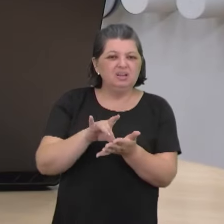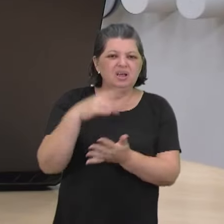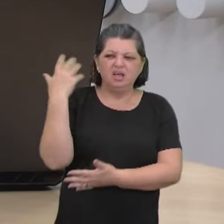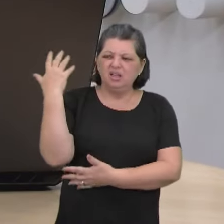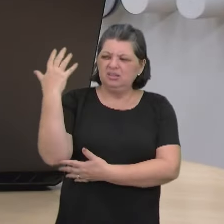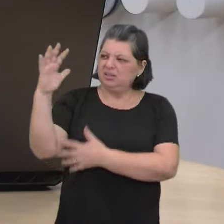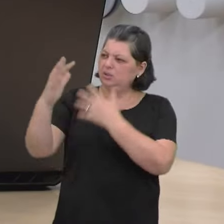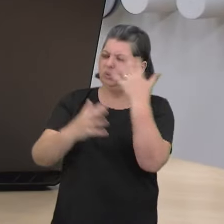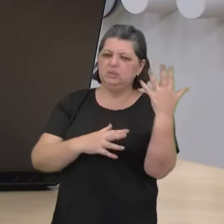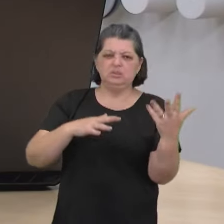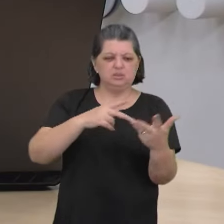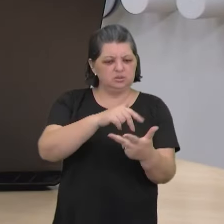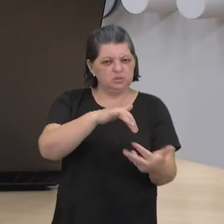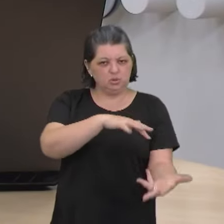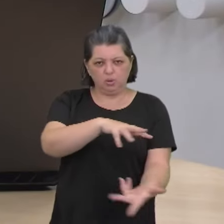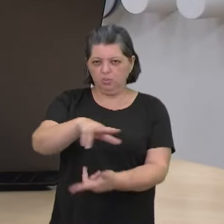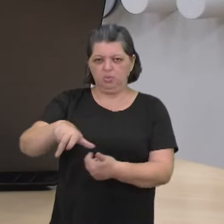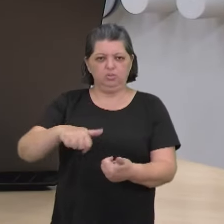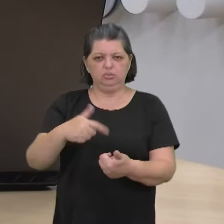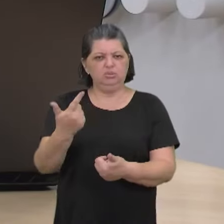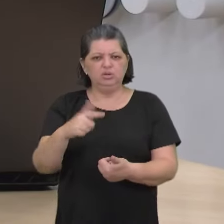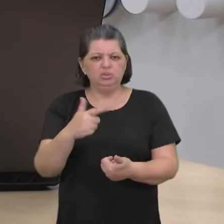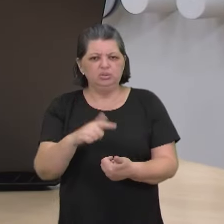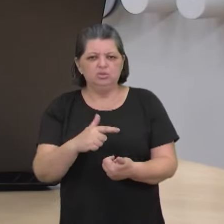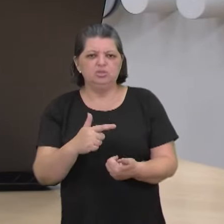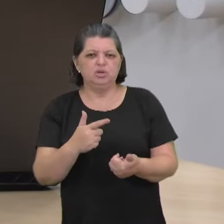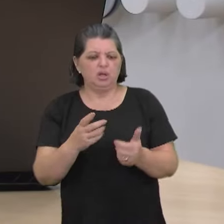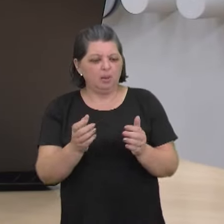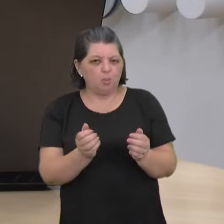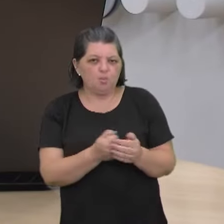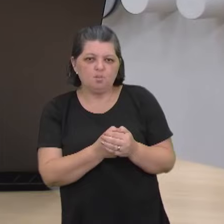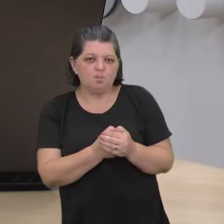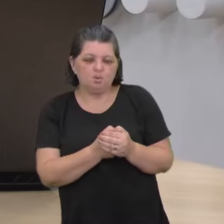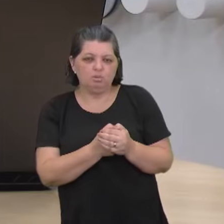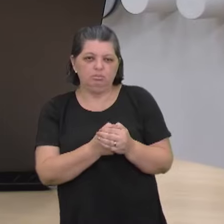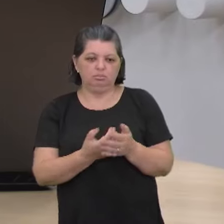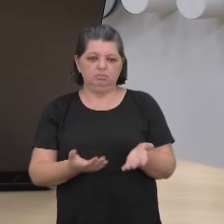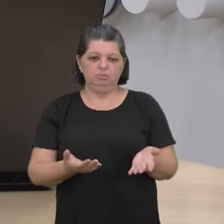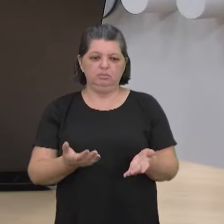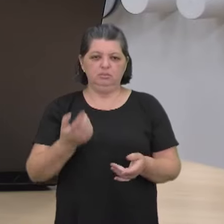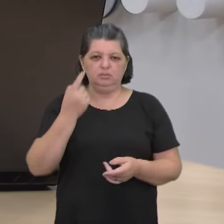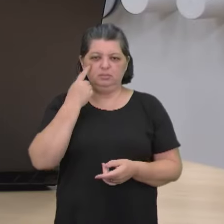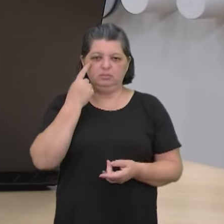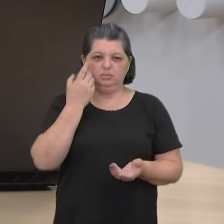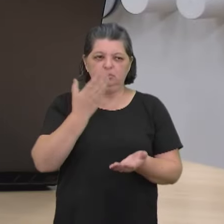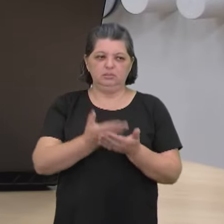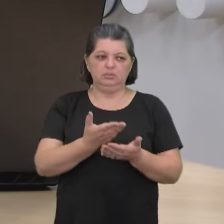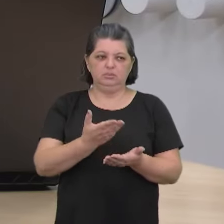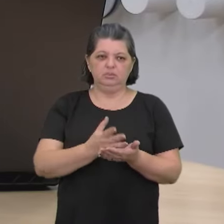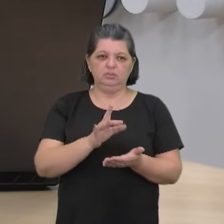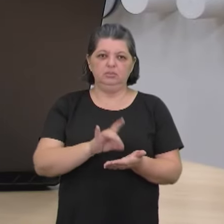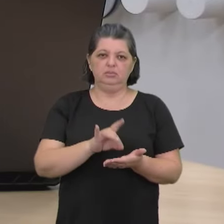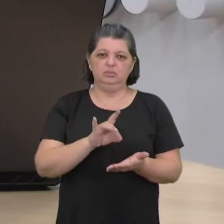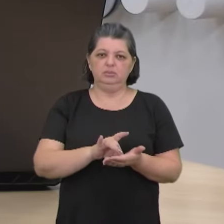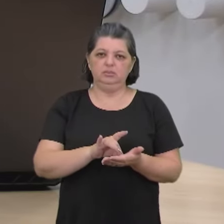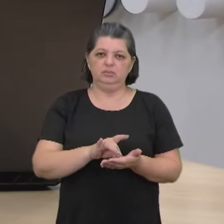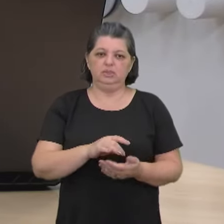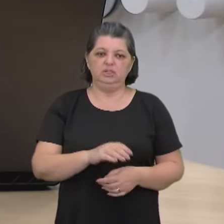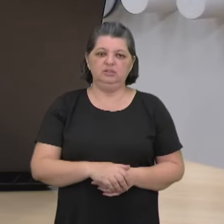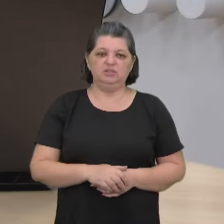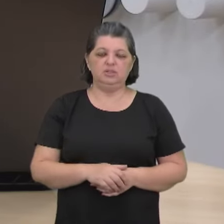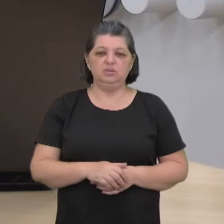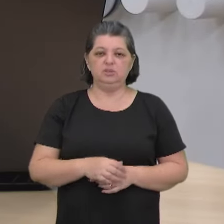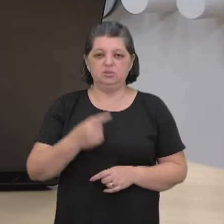nunca tinham sido um mistério inalcançável e impenetrável. Na verdade, elas sempre tinham sido um cálculo,